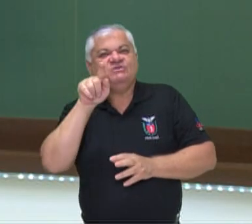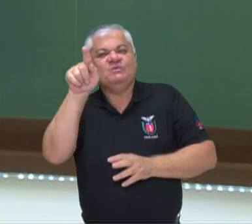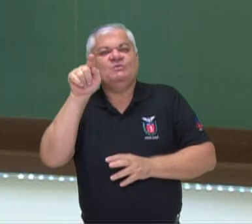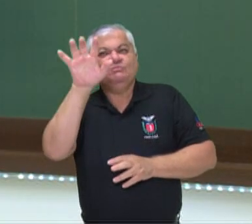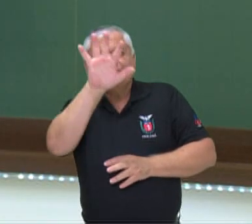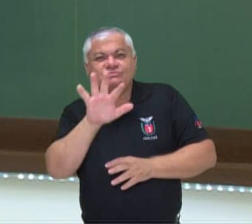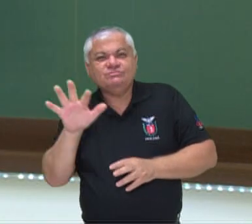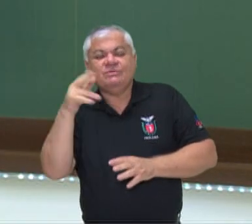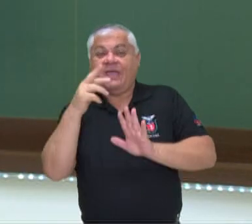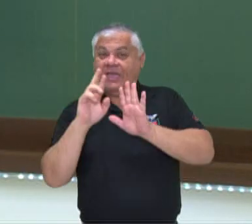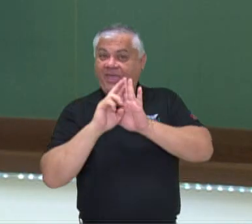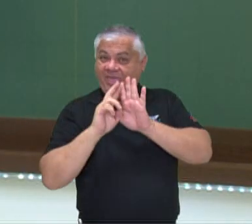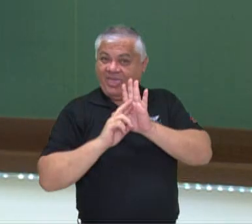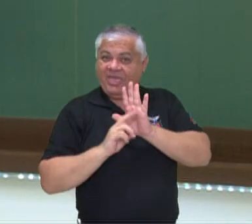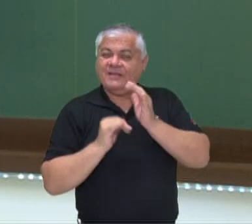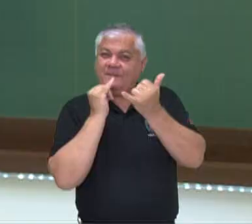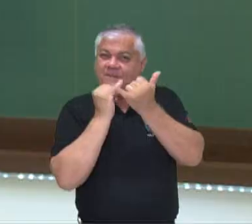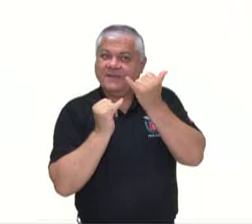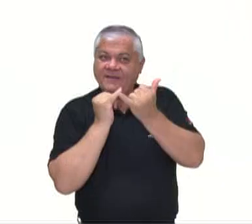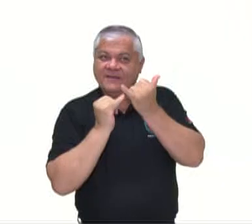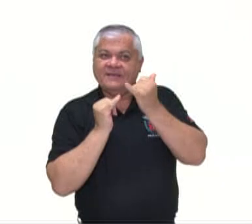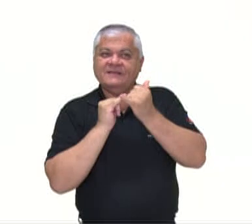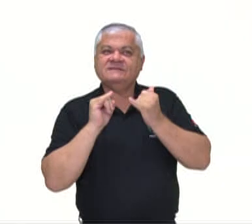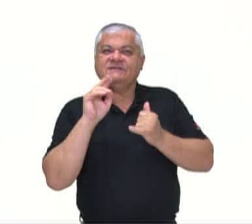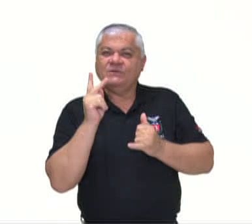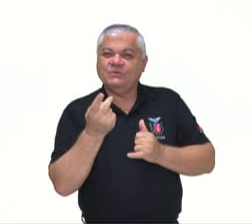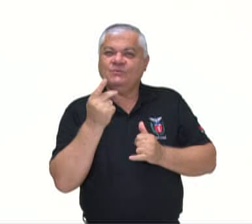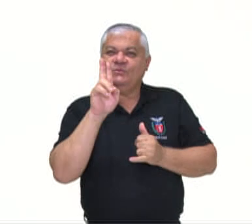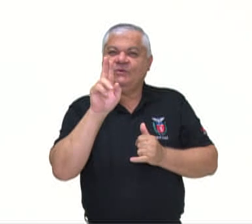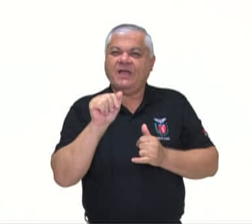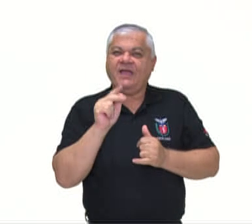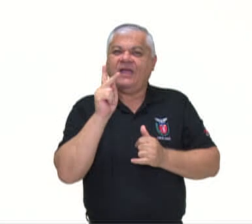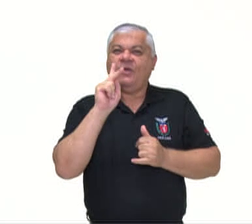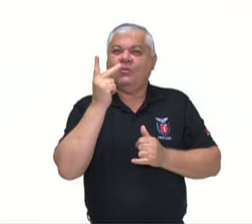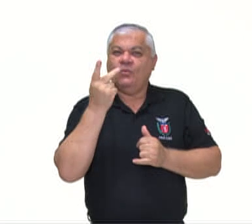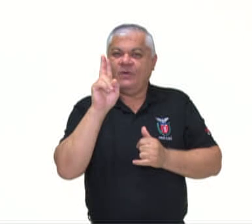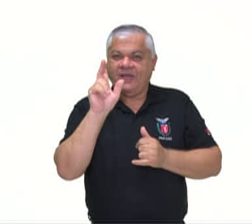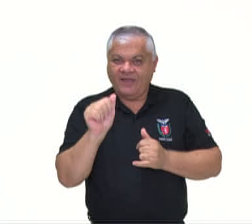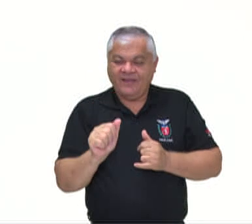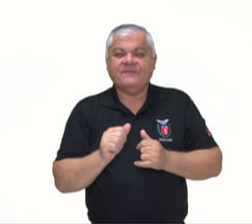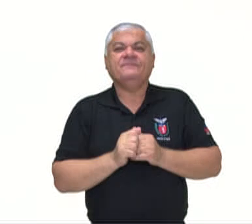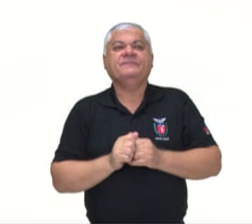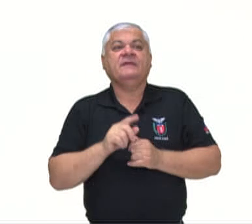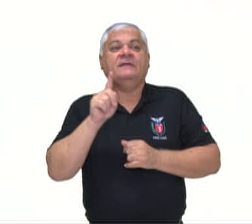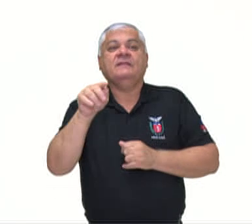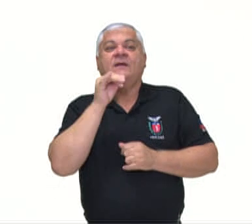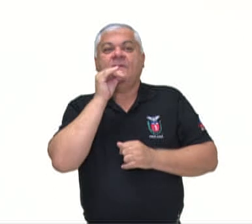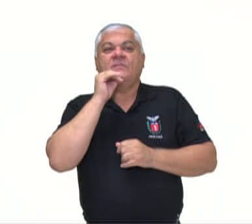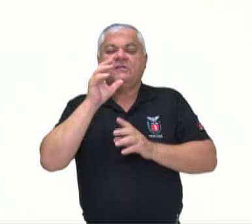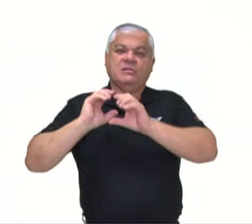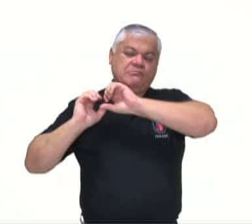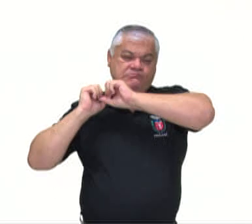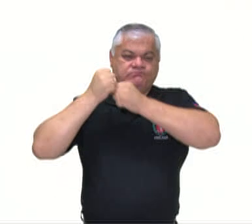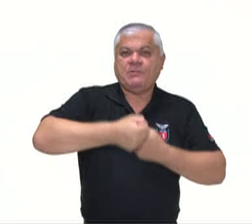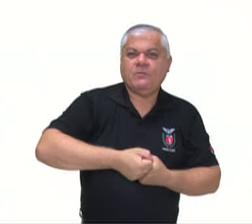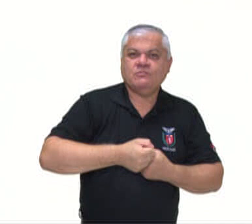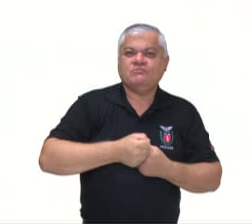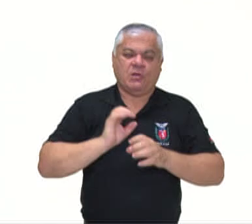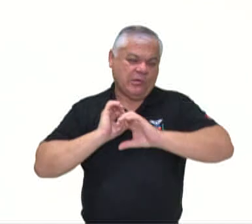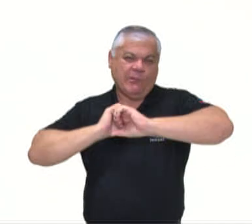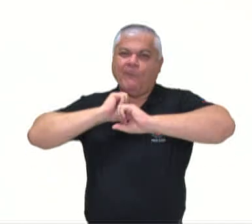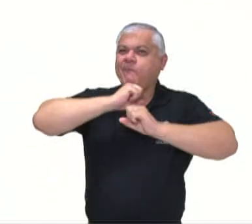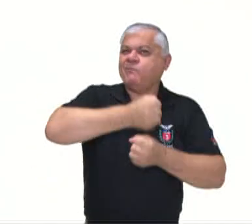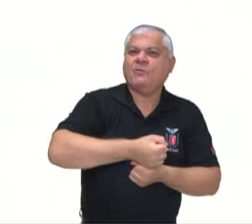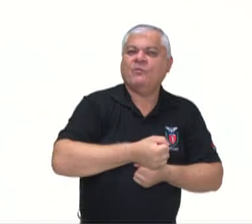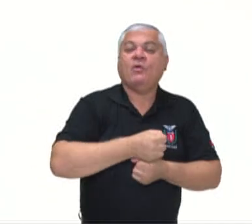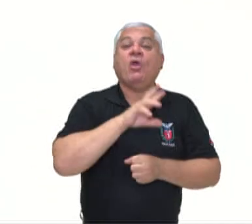na regra da luta, tá? Vence a luta encostando as costas do oponente no chão ou apenas tocando a parte